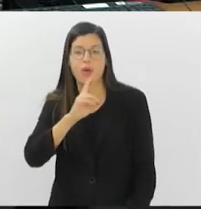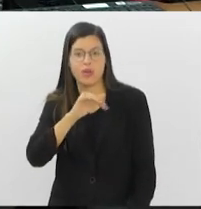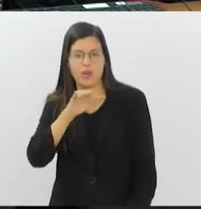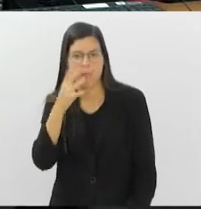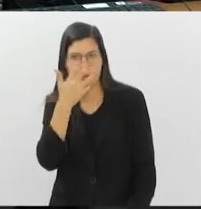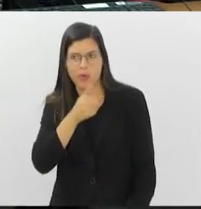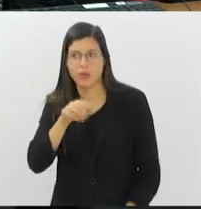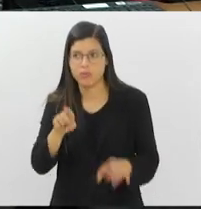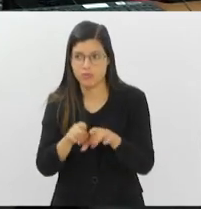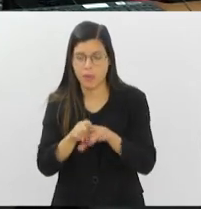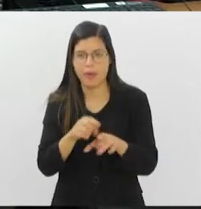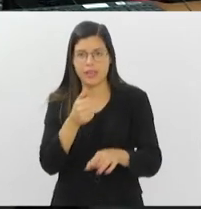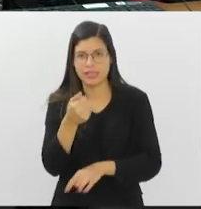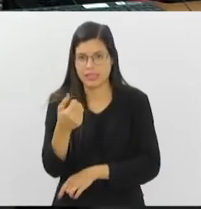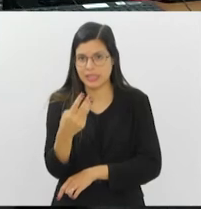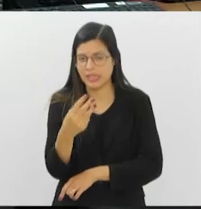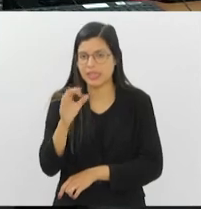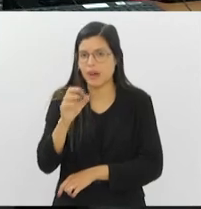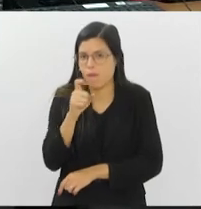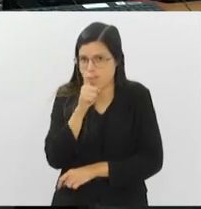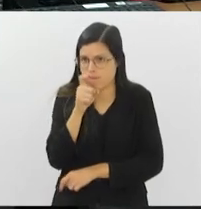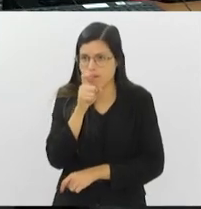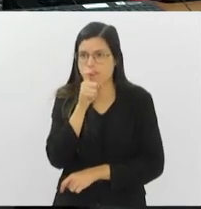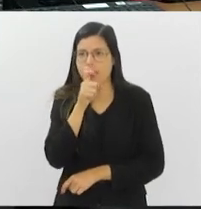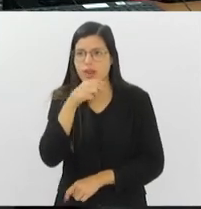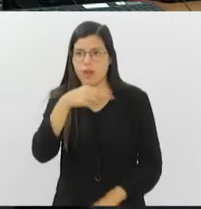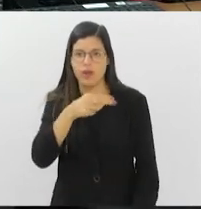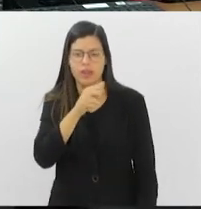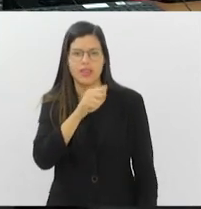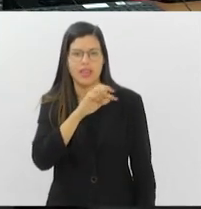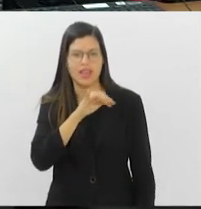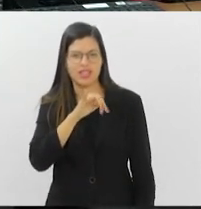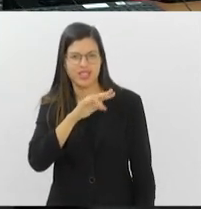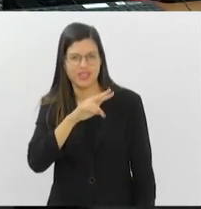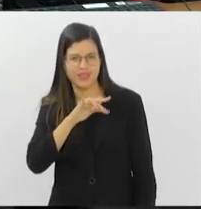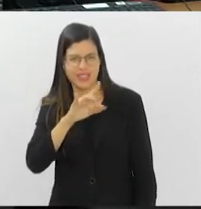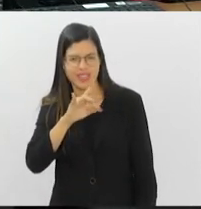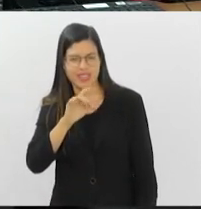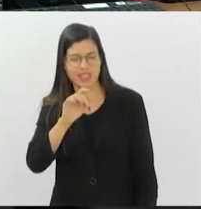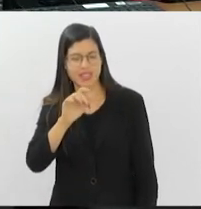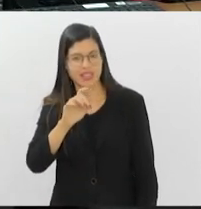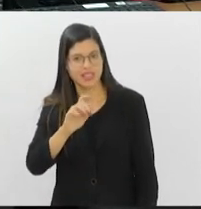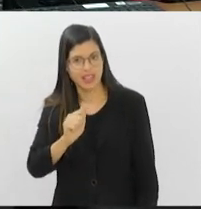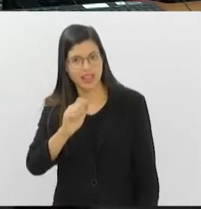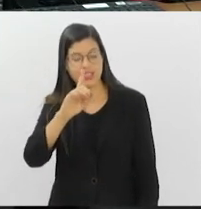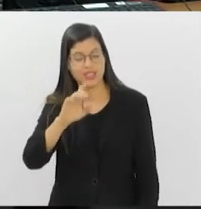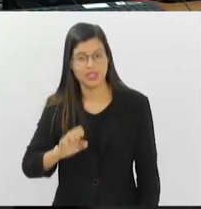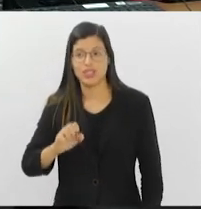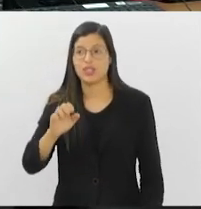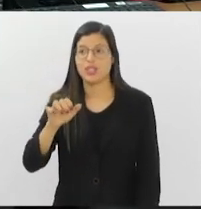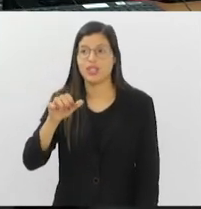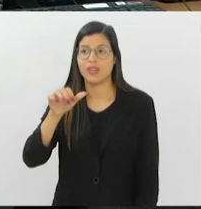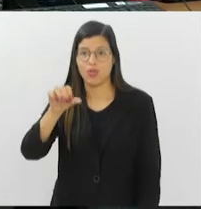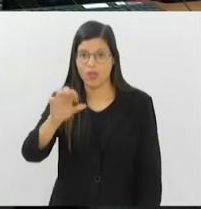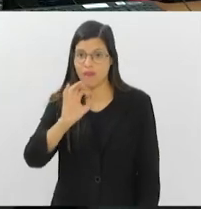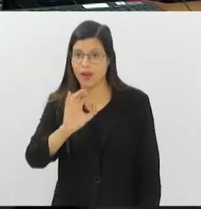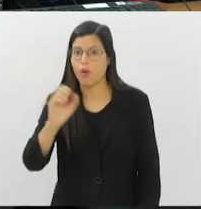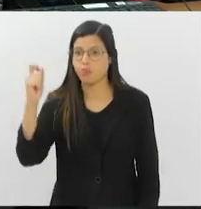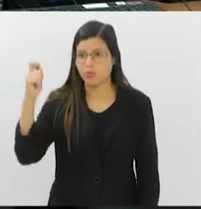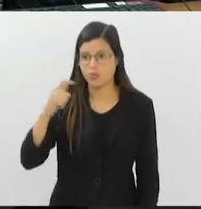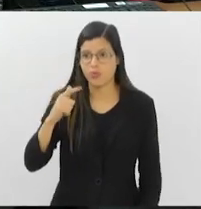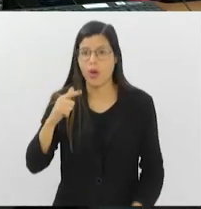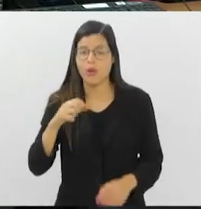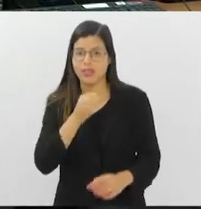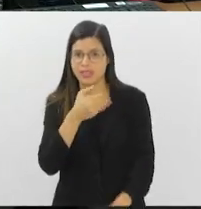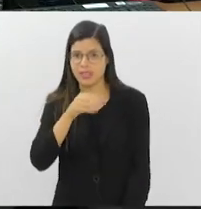também nublado 133º na atividade está com sol mas com 9º bastante frio e Santo Antônio de Pádua está nublado